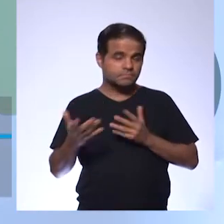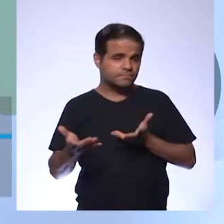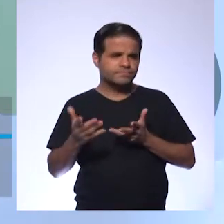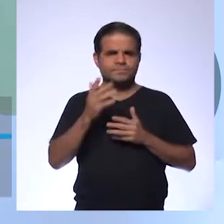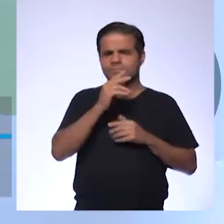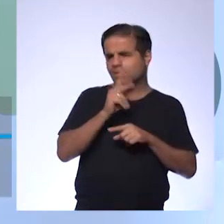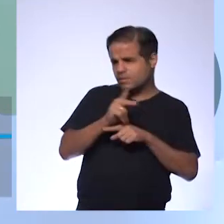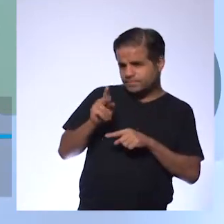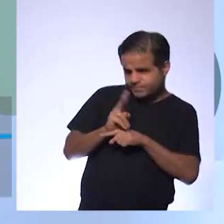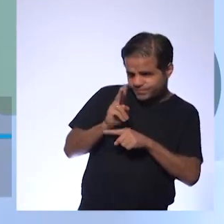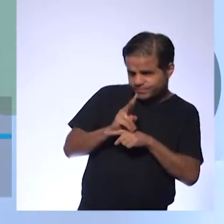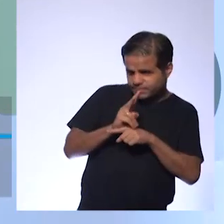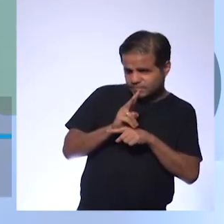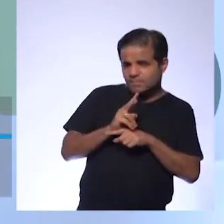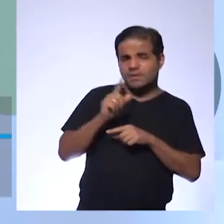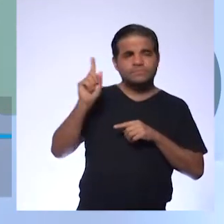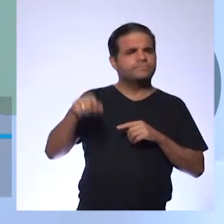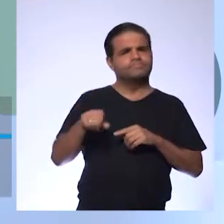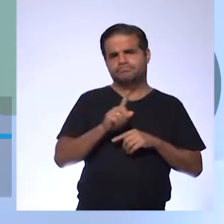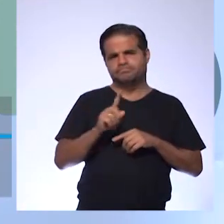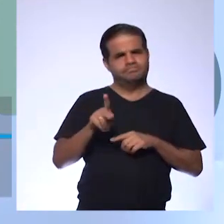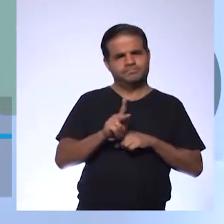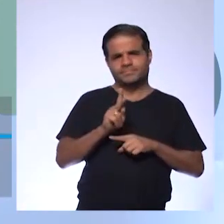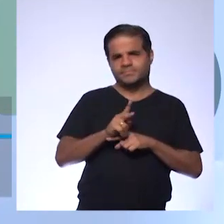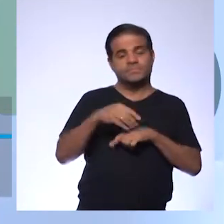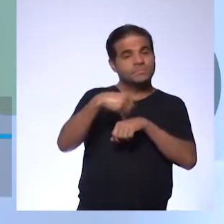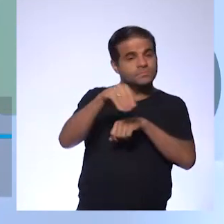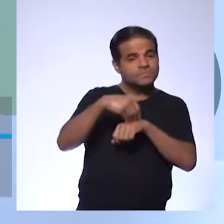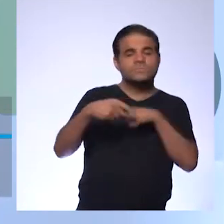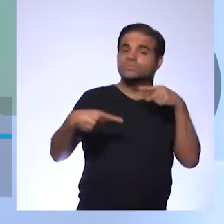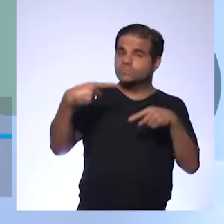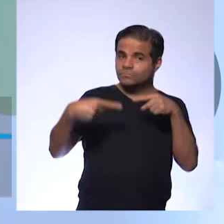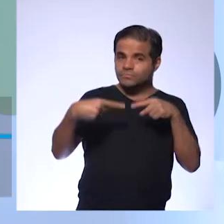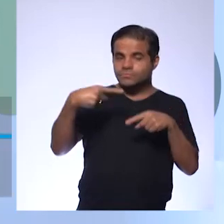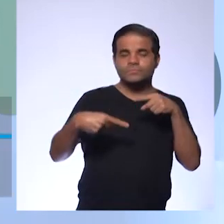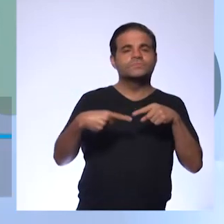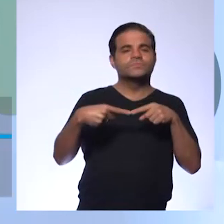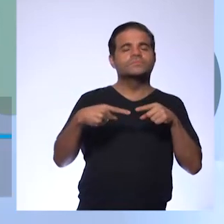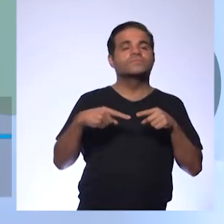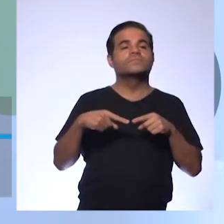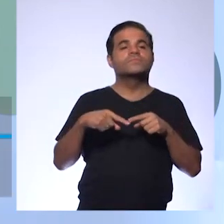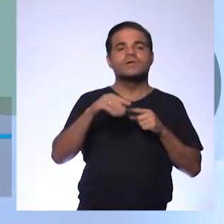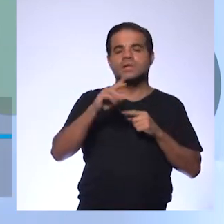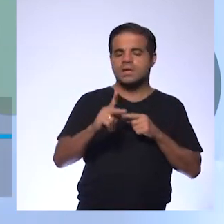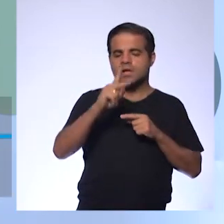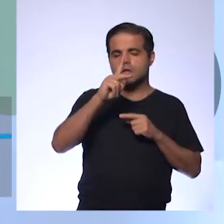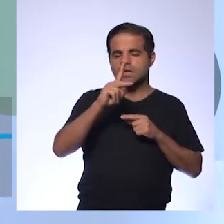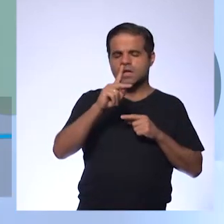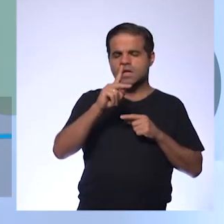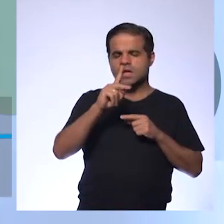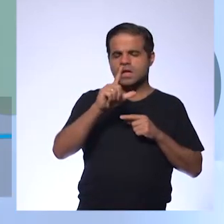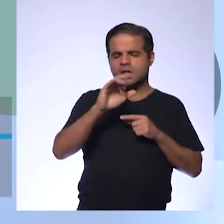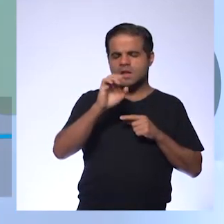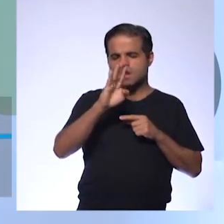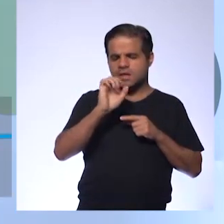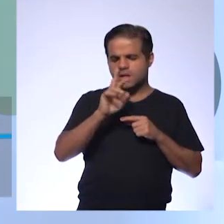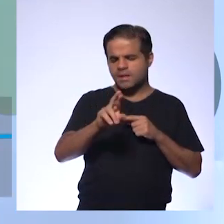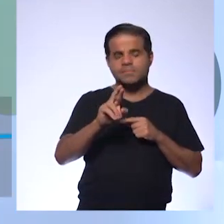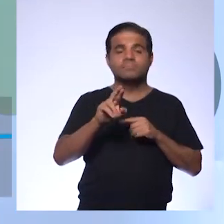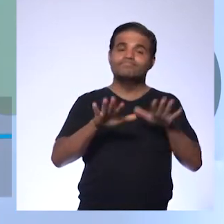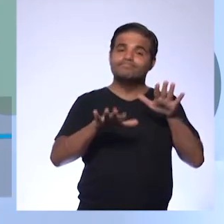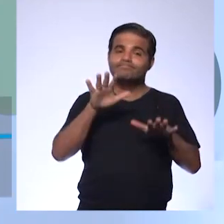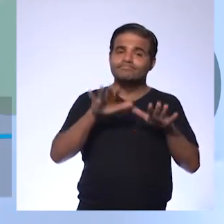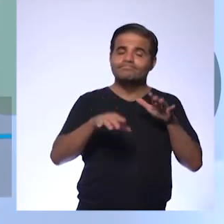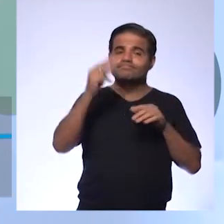está defendendo um lado. A gente não está defendendo, a gente está dando voz Não, para aqui vocês, é né? debatendo. Pera que a Kleber falou assim, isso vai depender